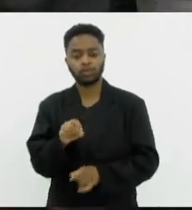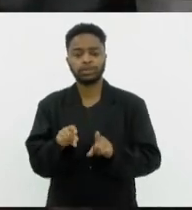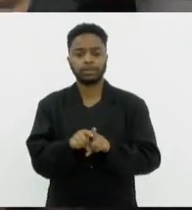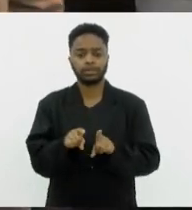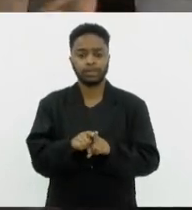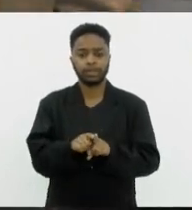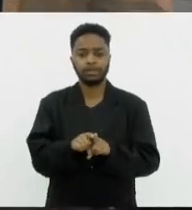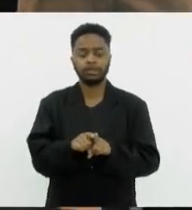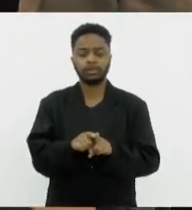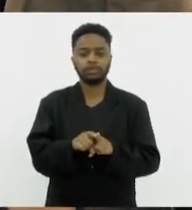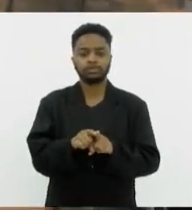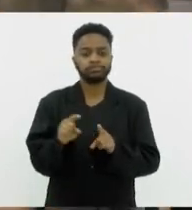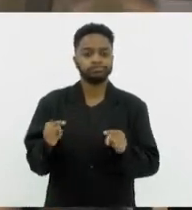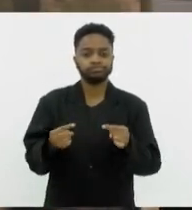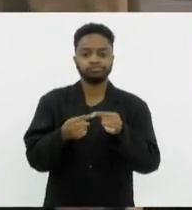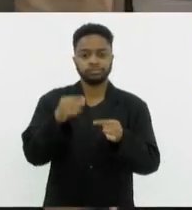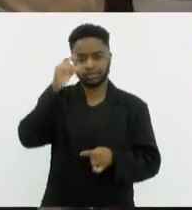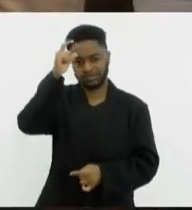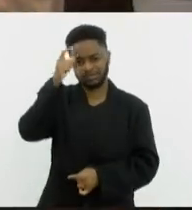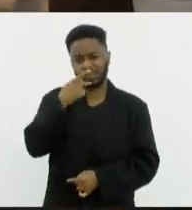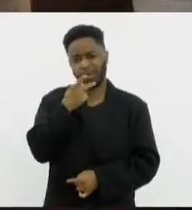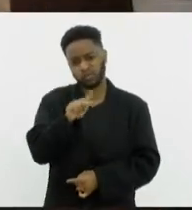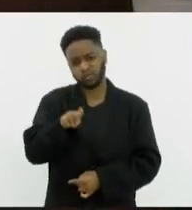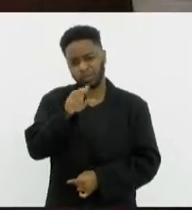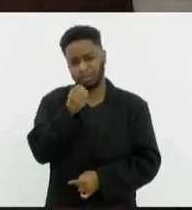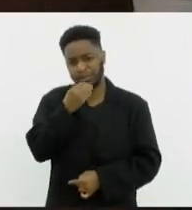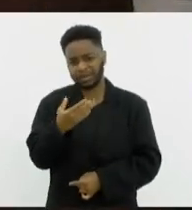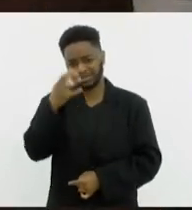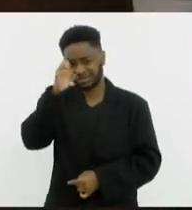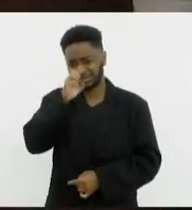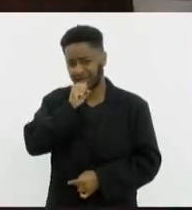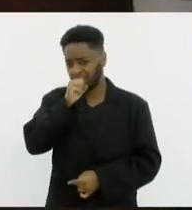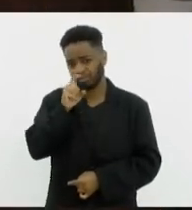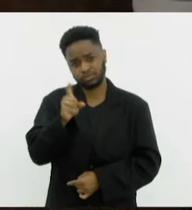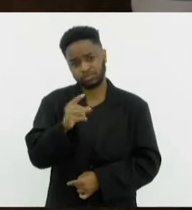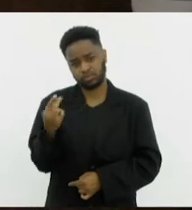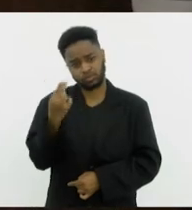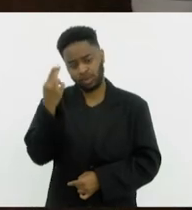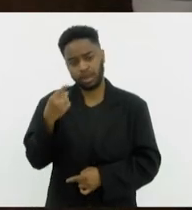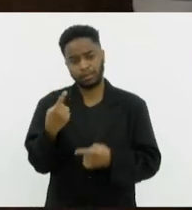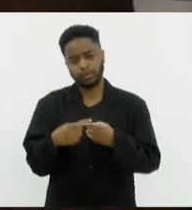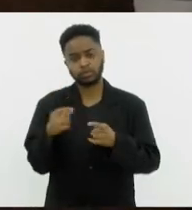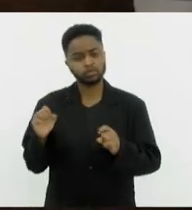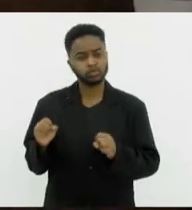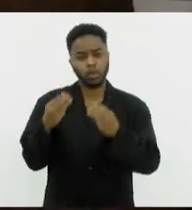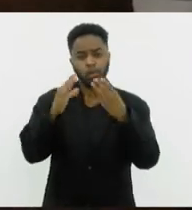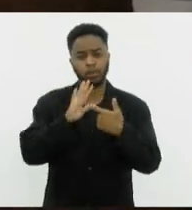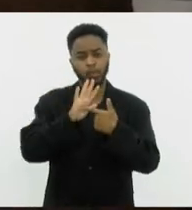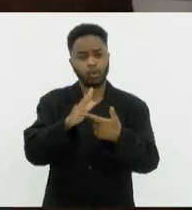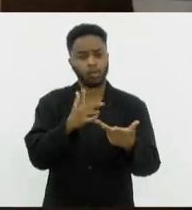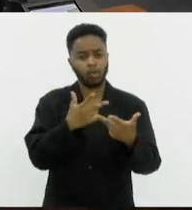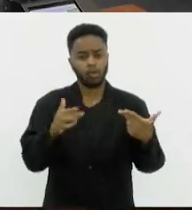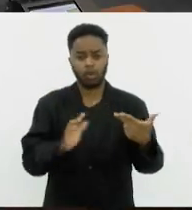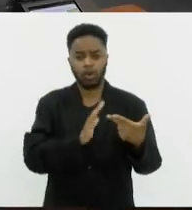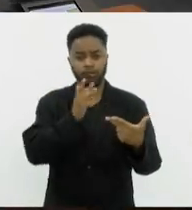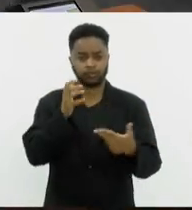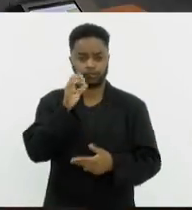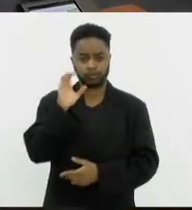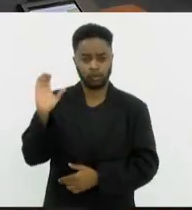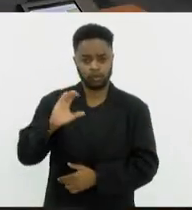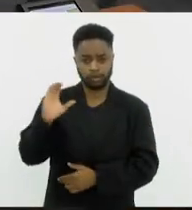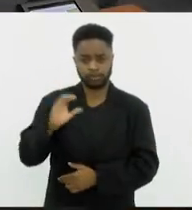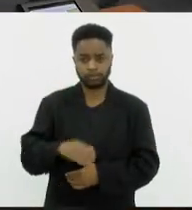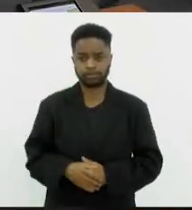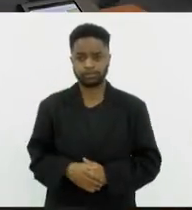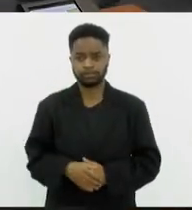bem empregado. Agora, dizer que foi bem empregado não foi sábado passado, porque aquilo foi um show de horrores que nós assistimos, né, em Copacabana.